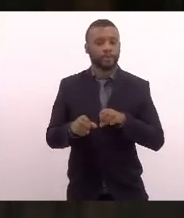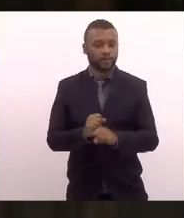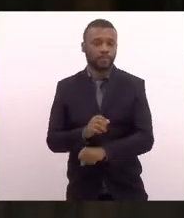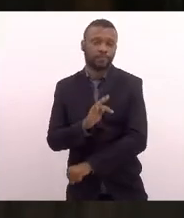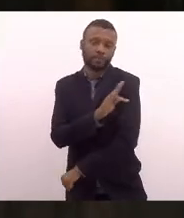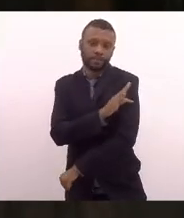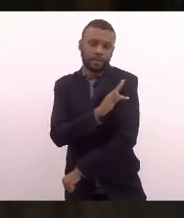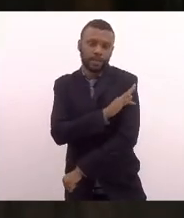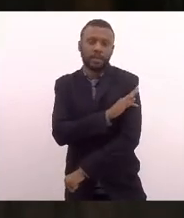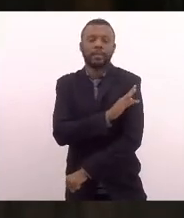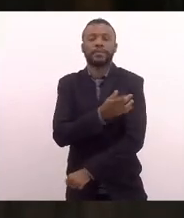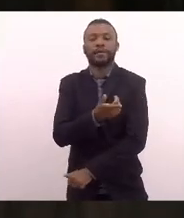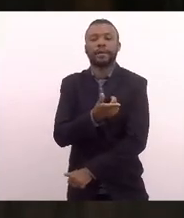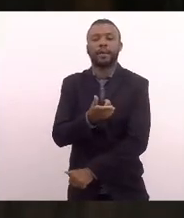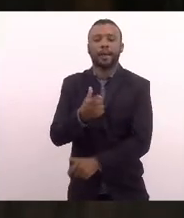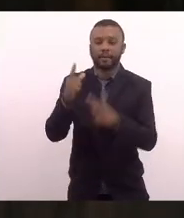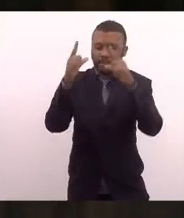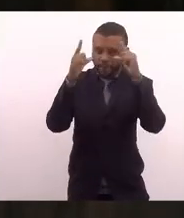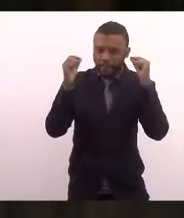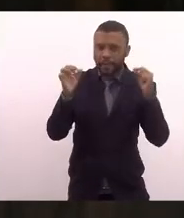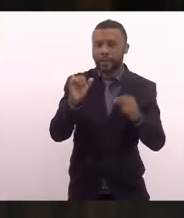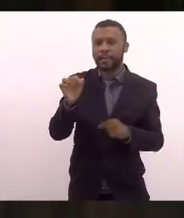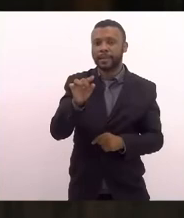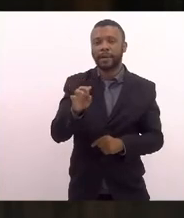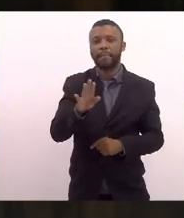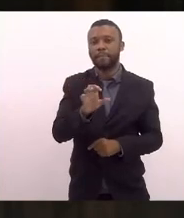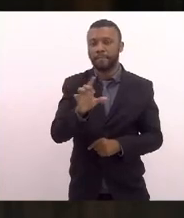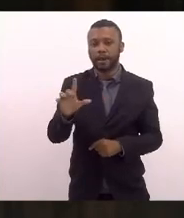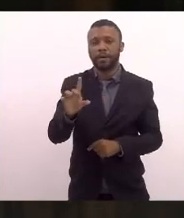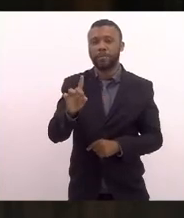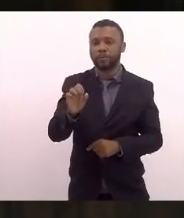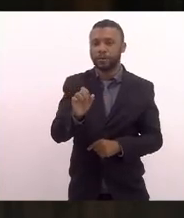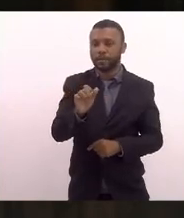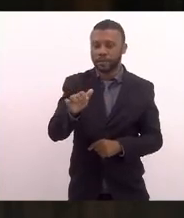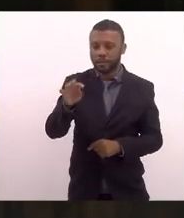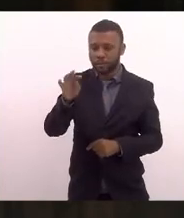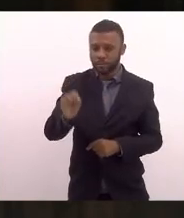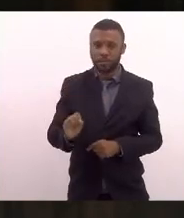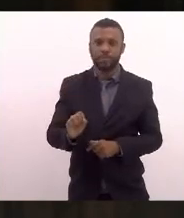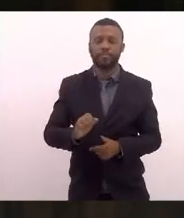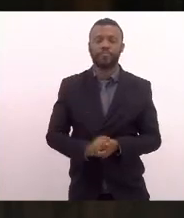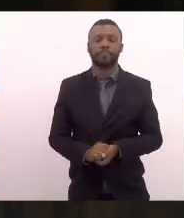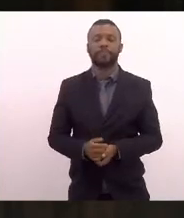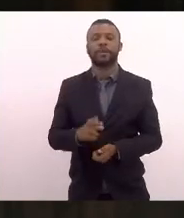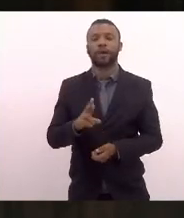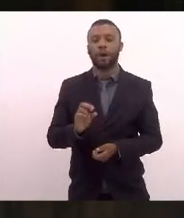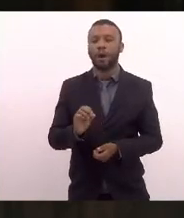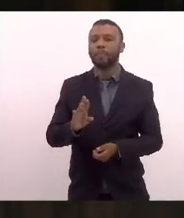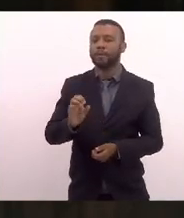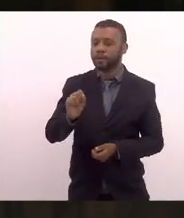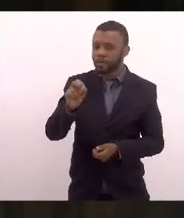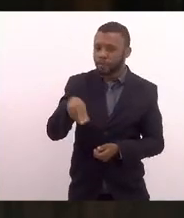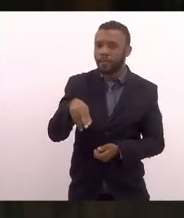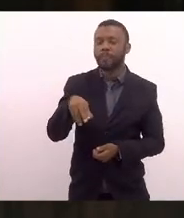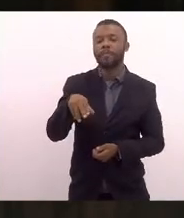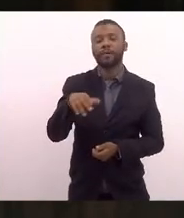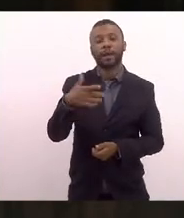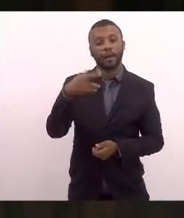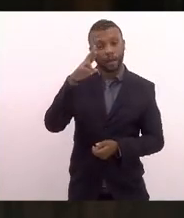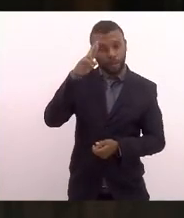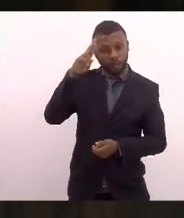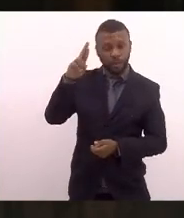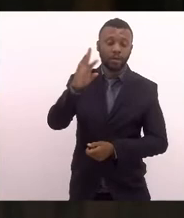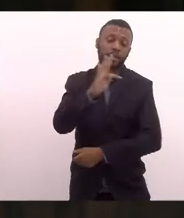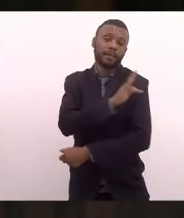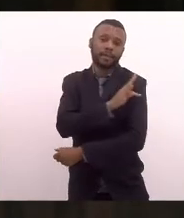dos Santos, direção da Escola de Formação Técnica Isabel dos Santos, Robson Mesquita dos Santos, supervisor técnico